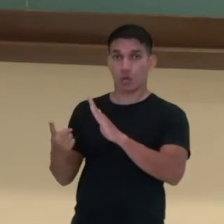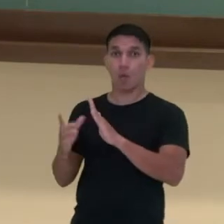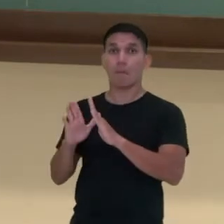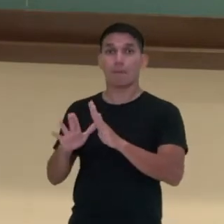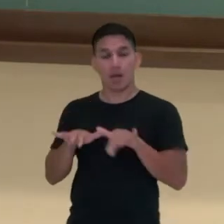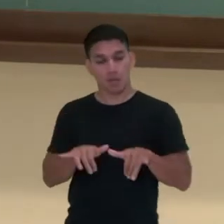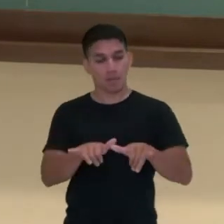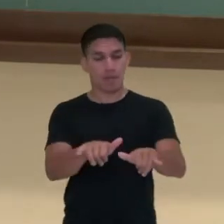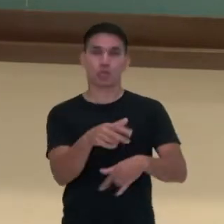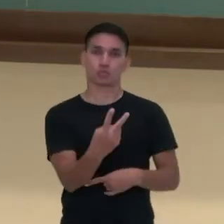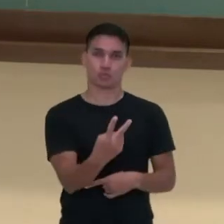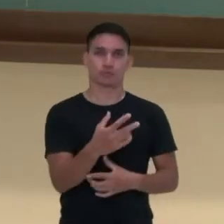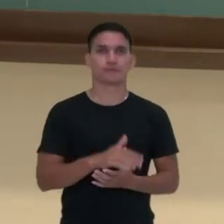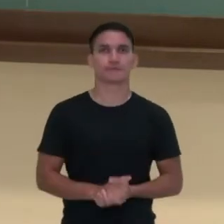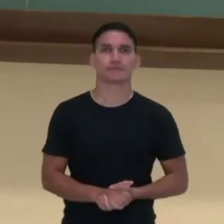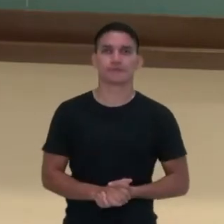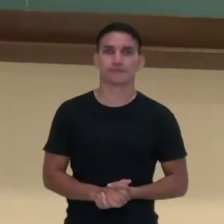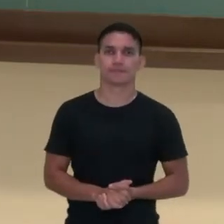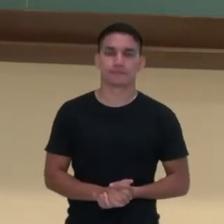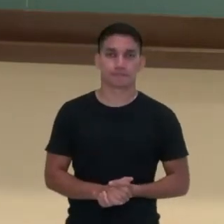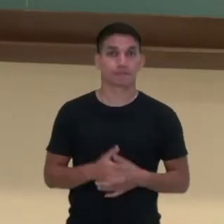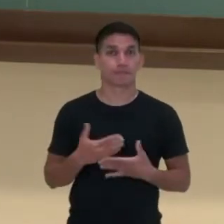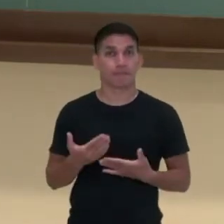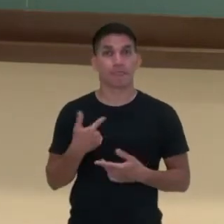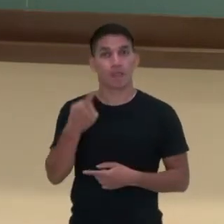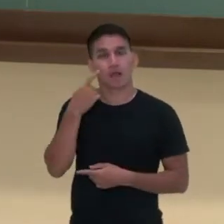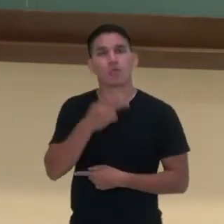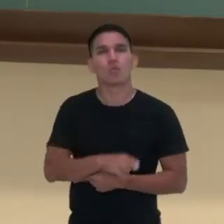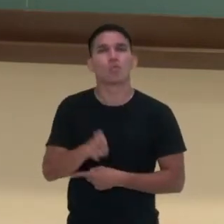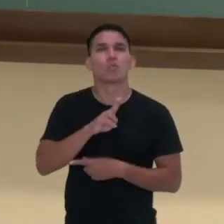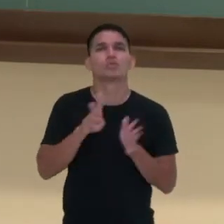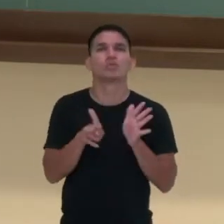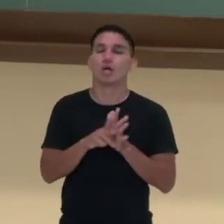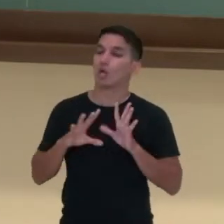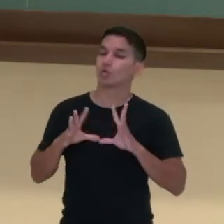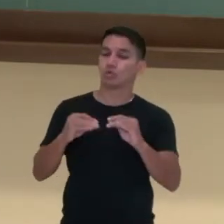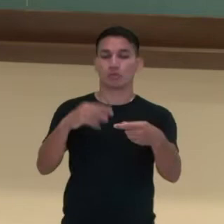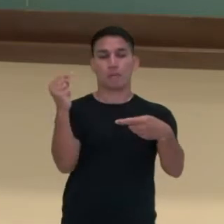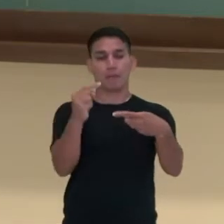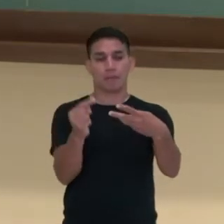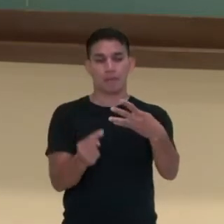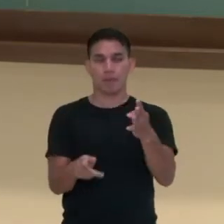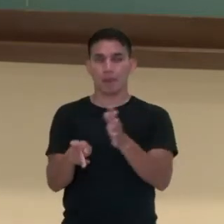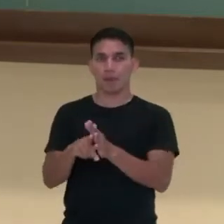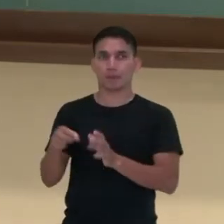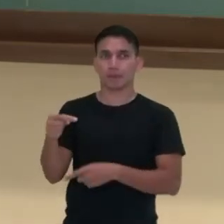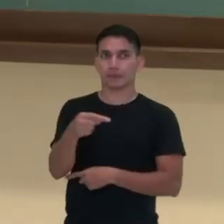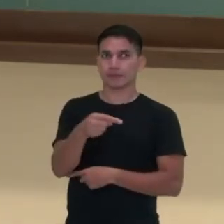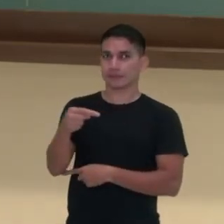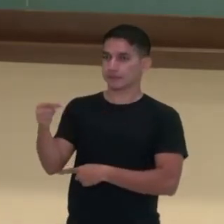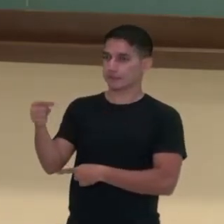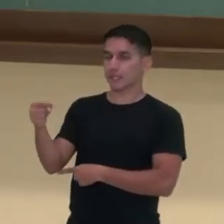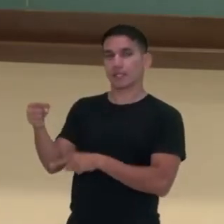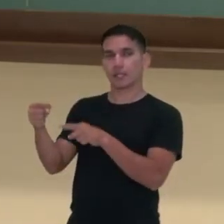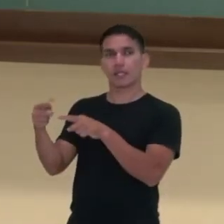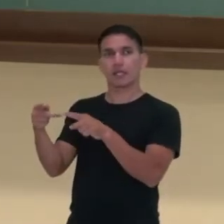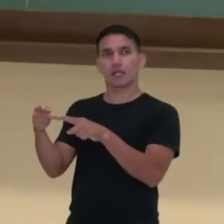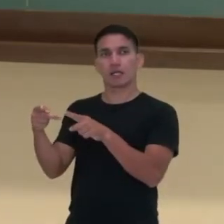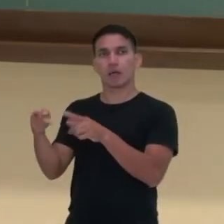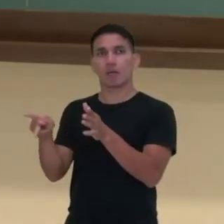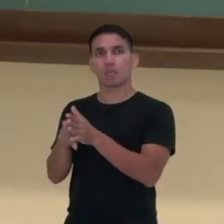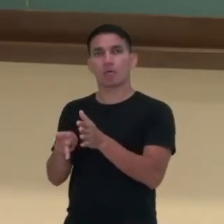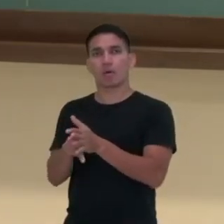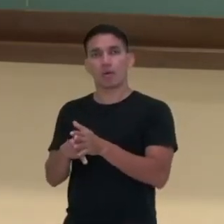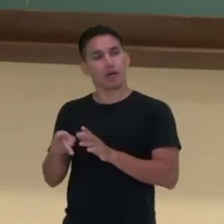agora no supermercado 2. Então, eu pego todos os elementos dessa linha e multiplico pelo